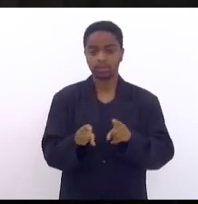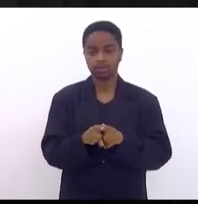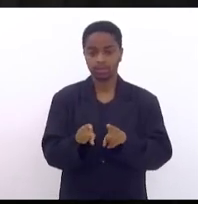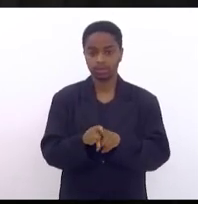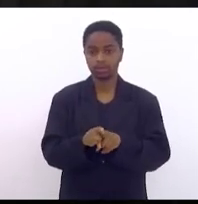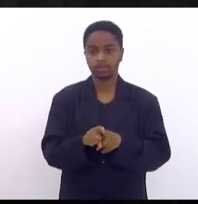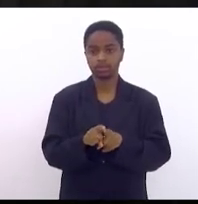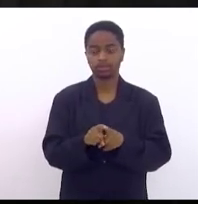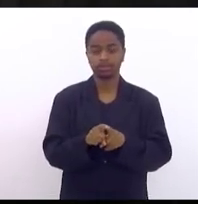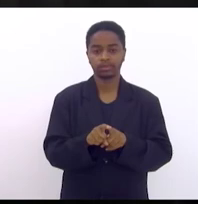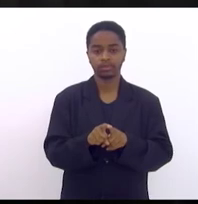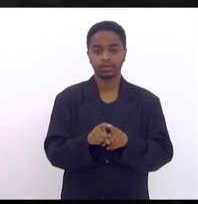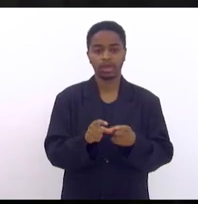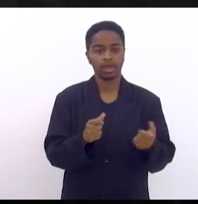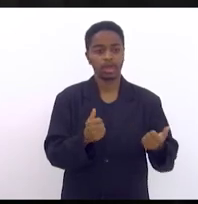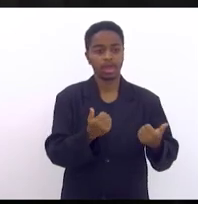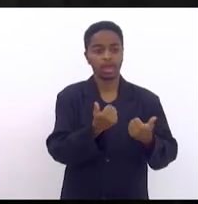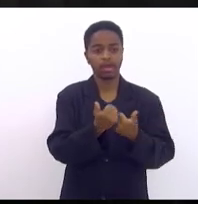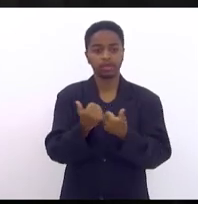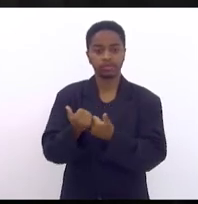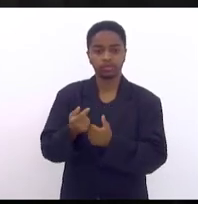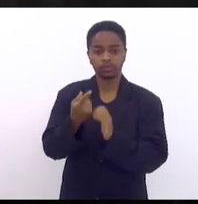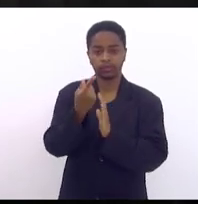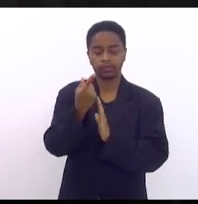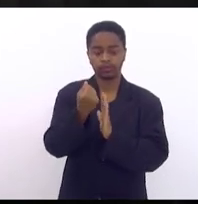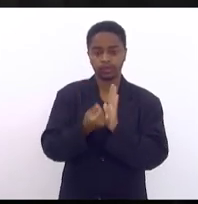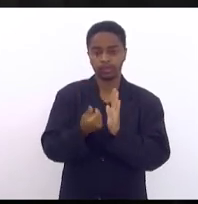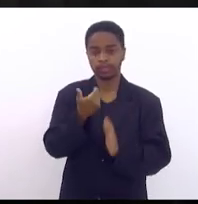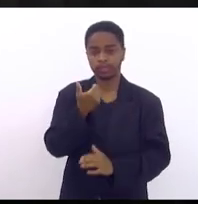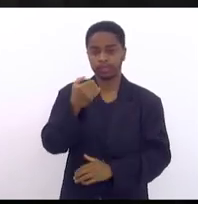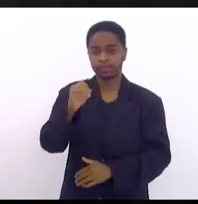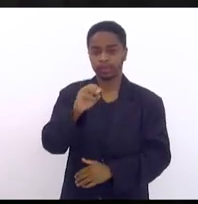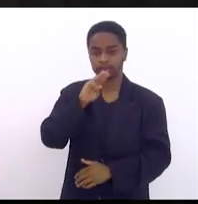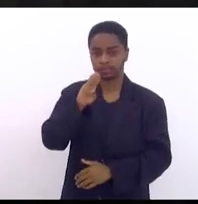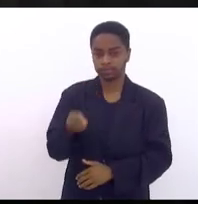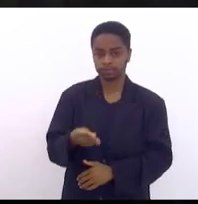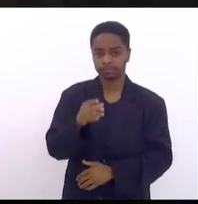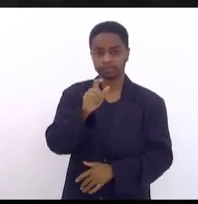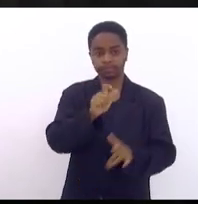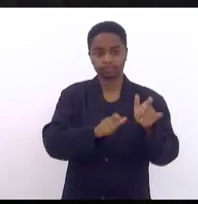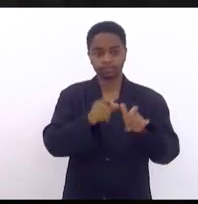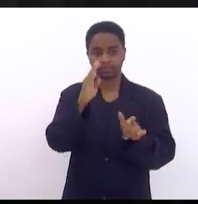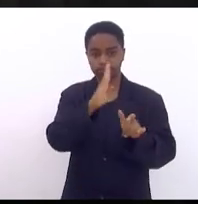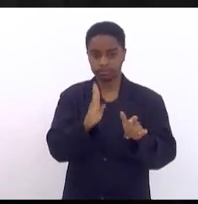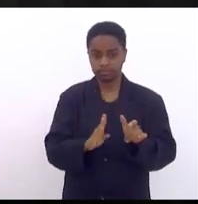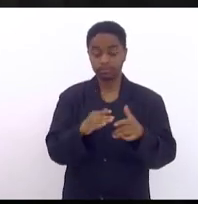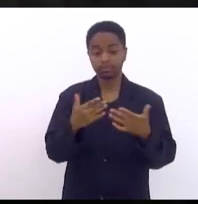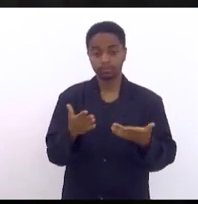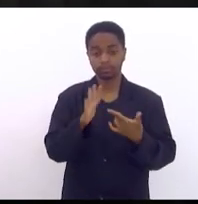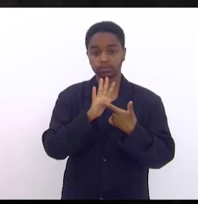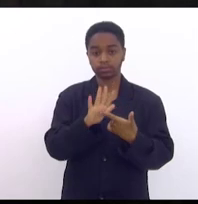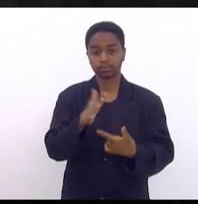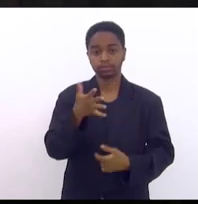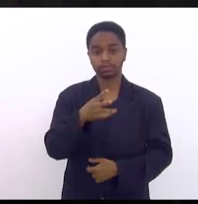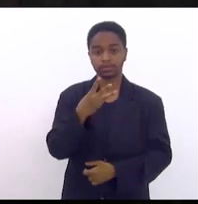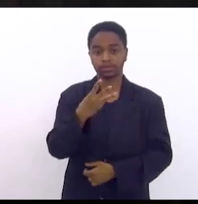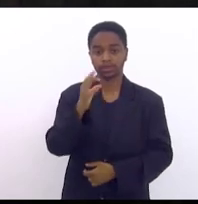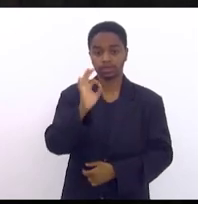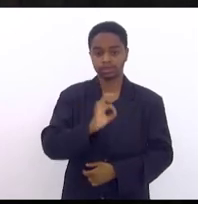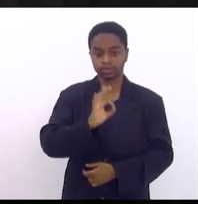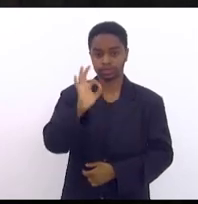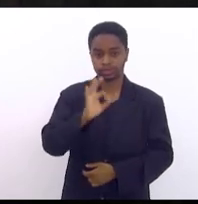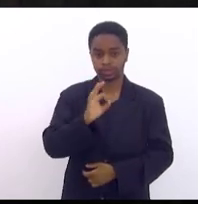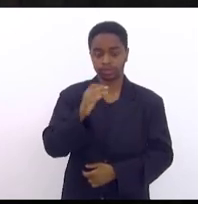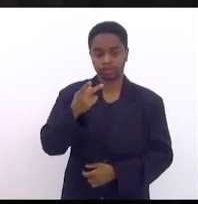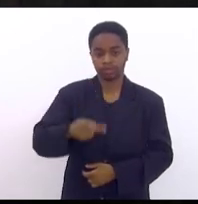10 milhões de brasileiros. Então, veja, é um setor que representa aproximadamente 3% do